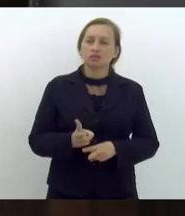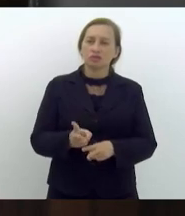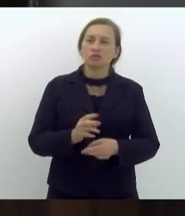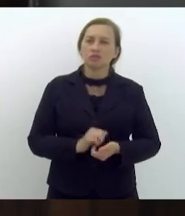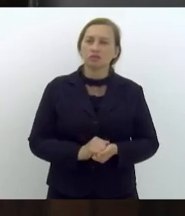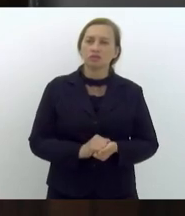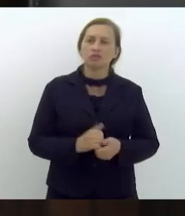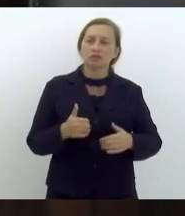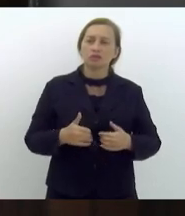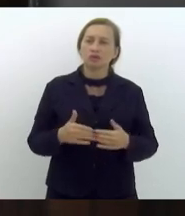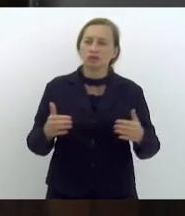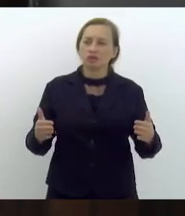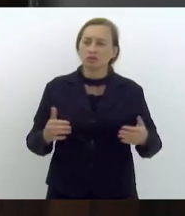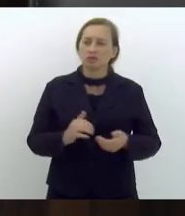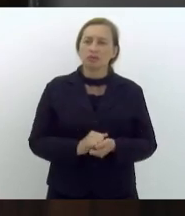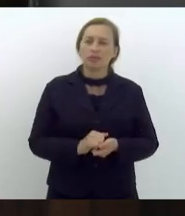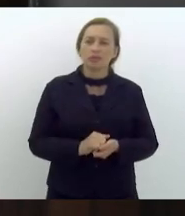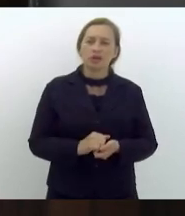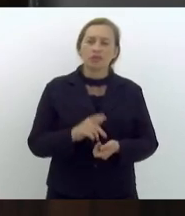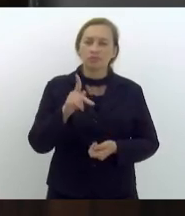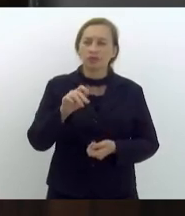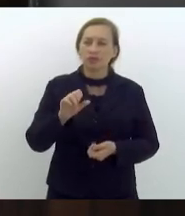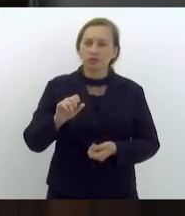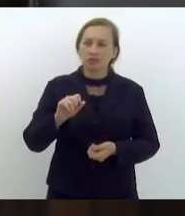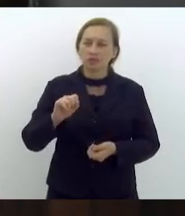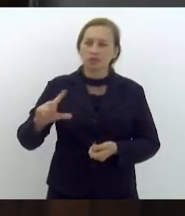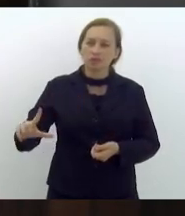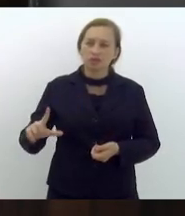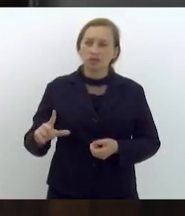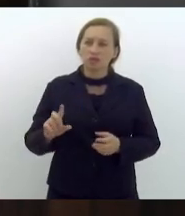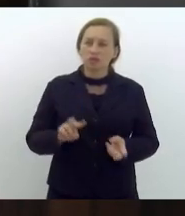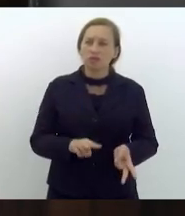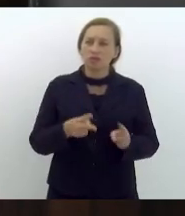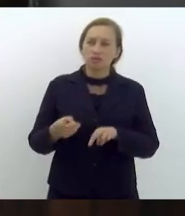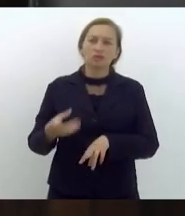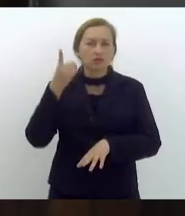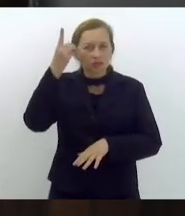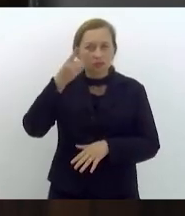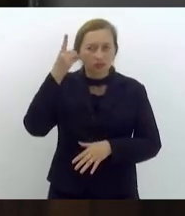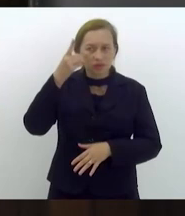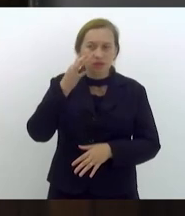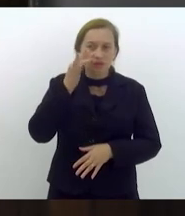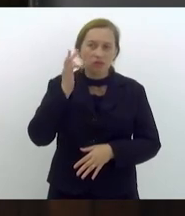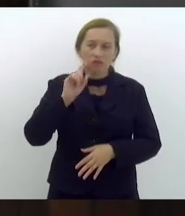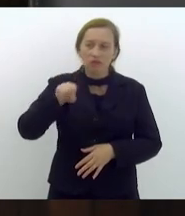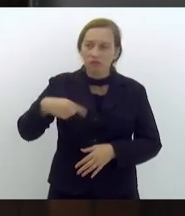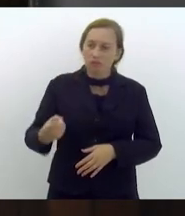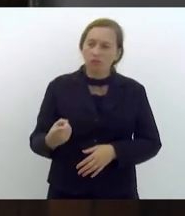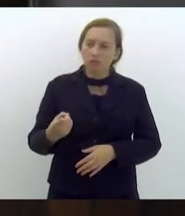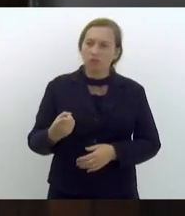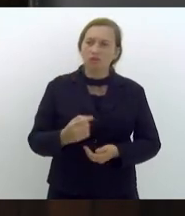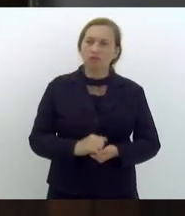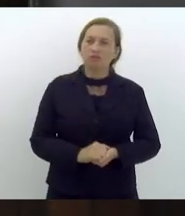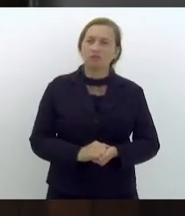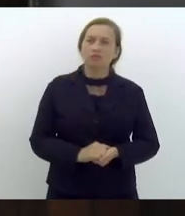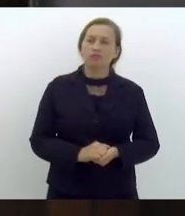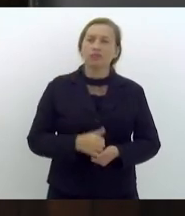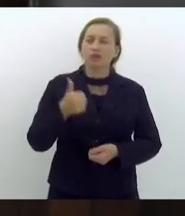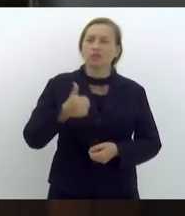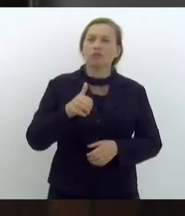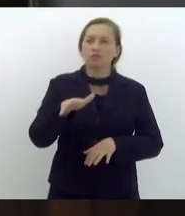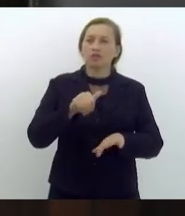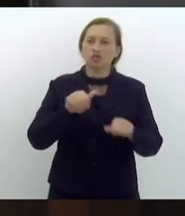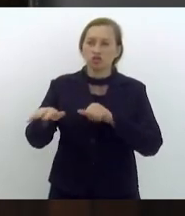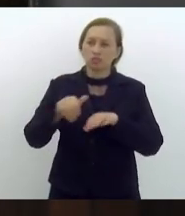vou abrir aqui para a bancada do pessoal fazer um encaminhamento através do deputado Flávio e logo em seguida vou efetuar a primeira